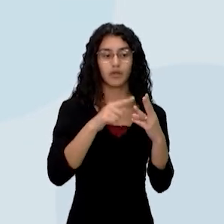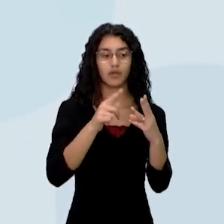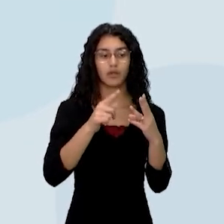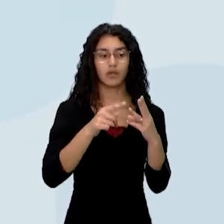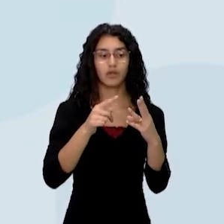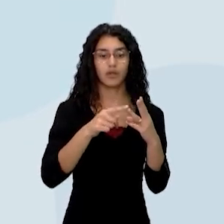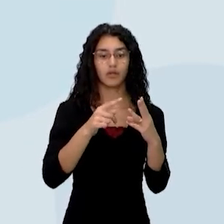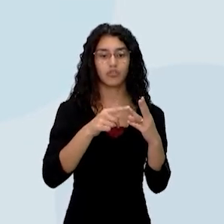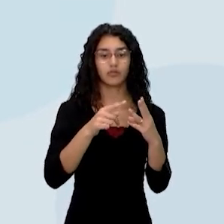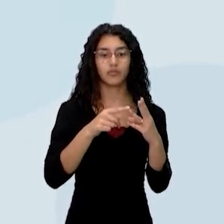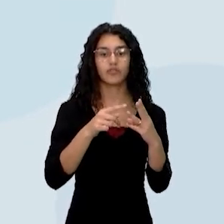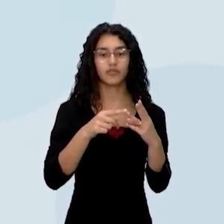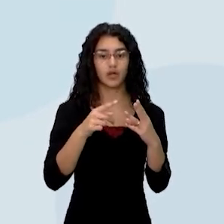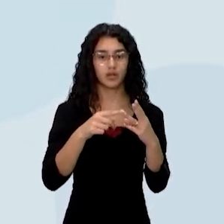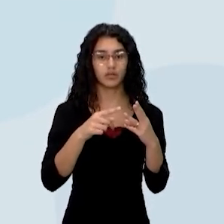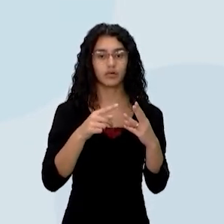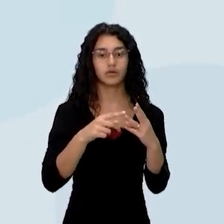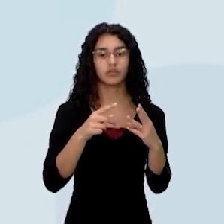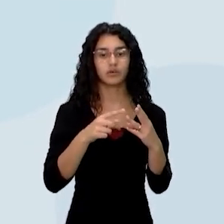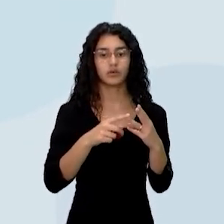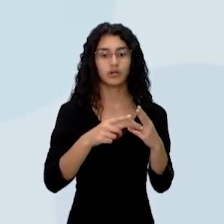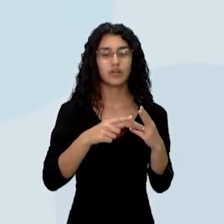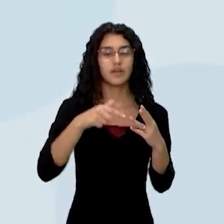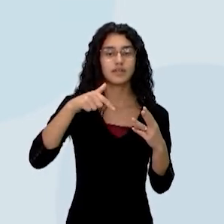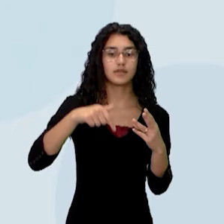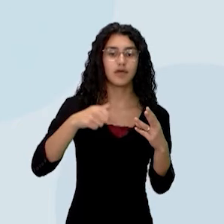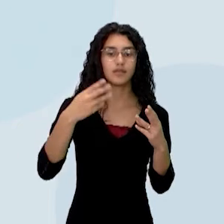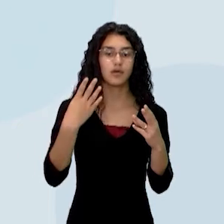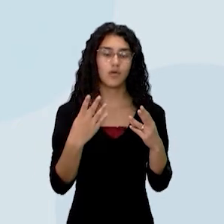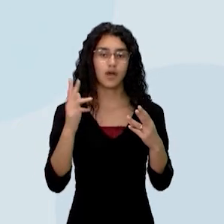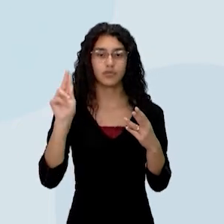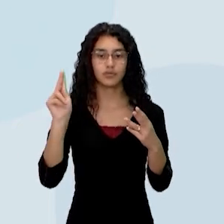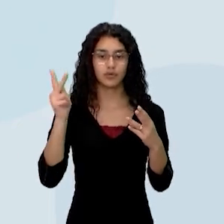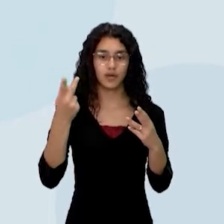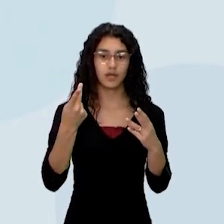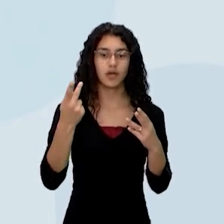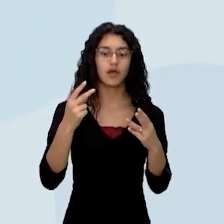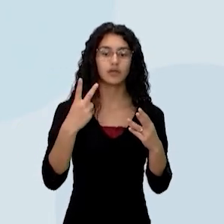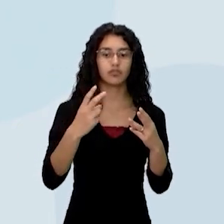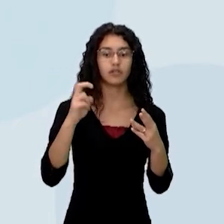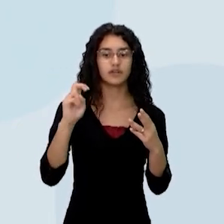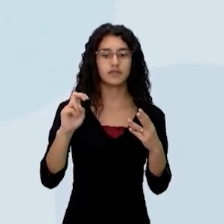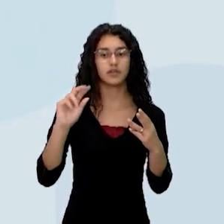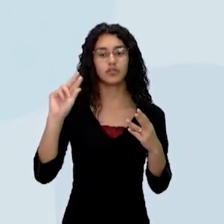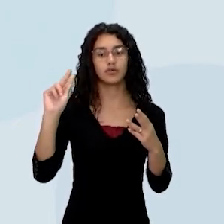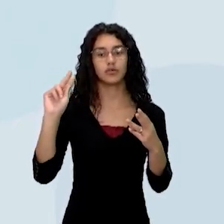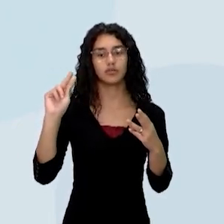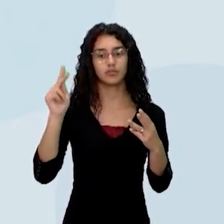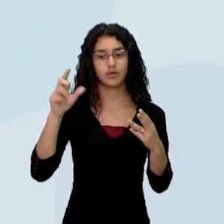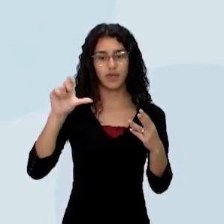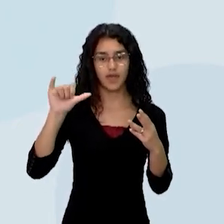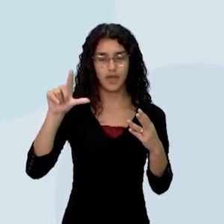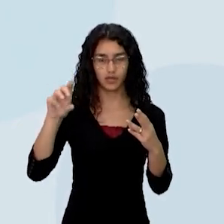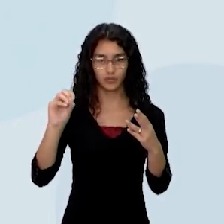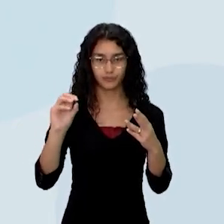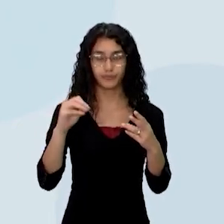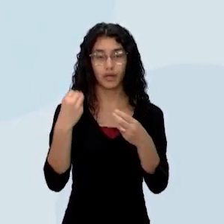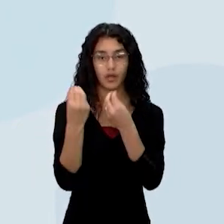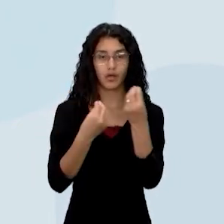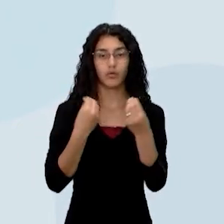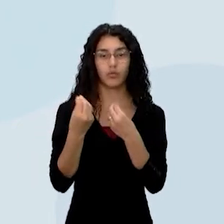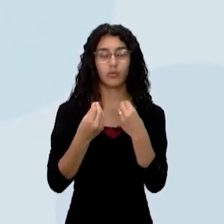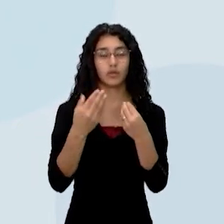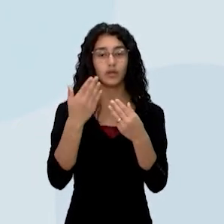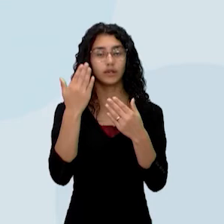atmosfera não tem jeito. Ó, 74% hidrogênio e 20% de hélio. Então, o que a gente conclui? Os